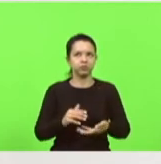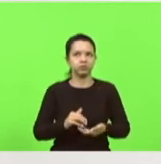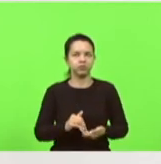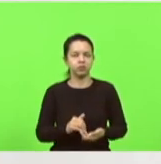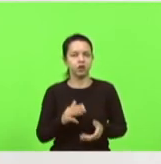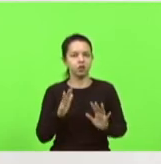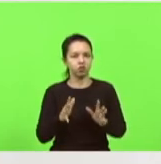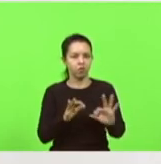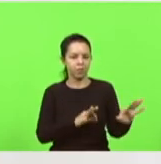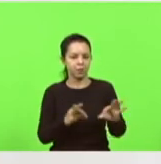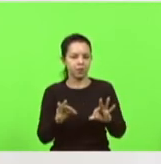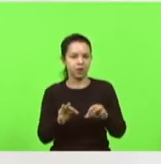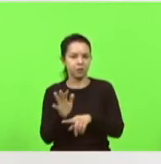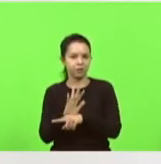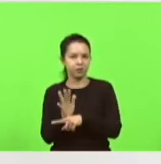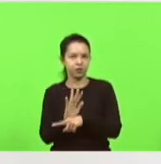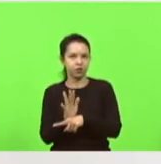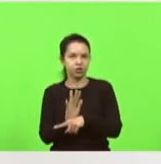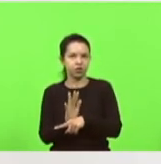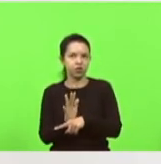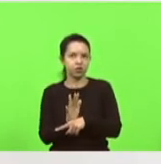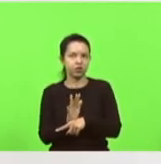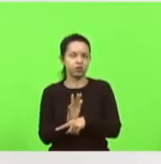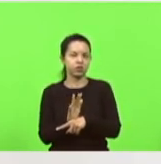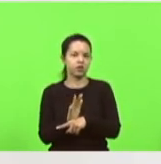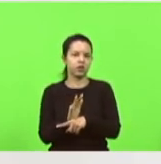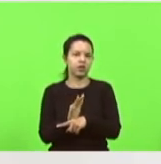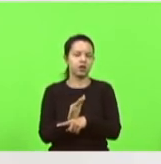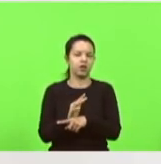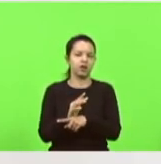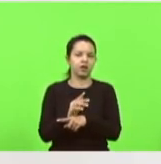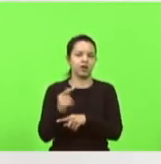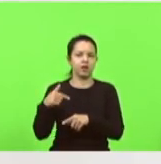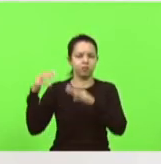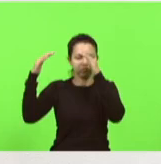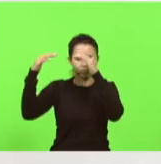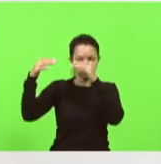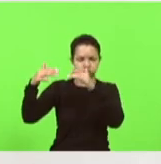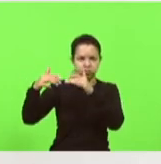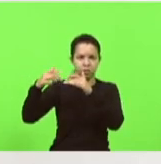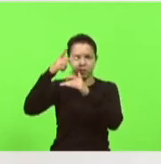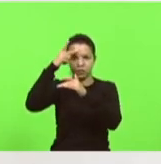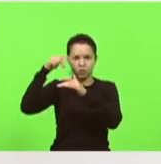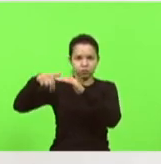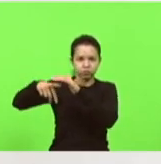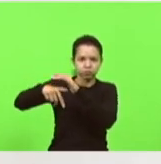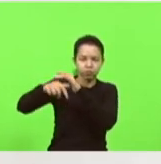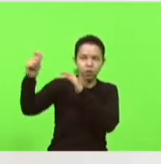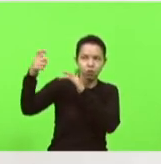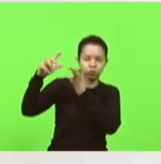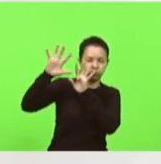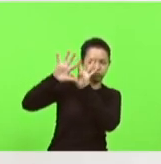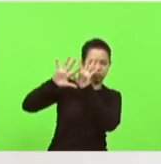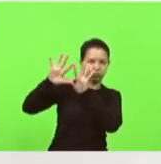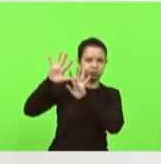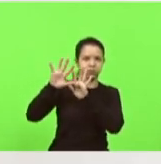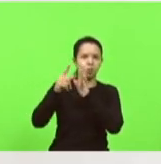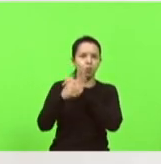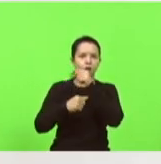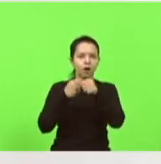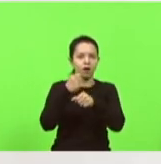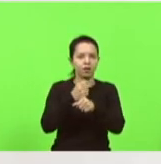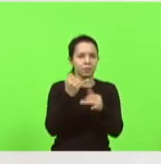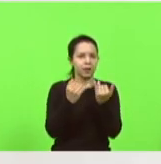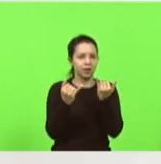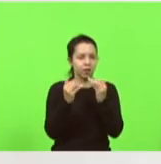preparado um videozinho de um filme, né, que é da galera saindo da caverna, assim, se incomodando com a luz, né, ficaram 1 ano e meio presos dentro de casa,